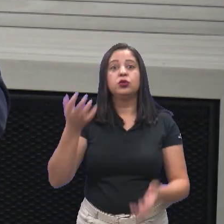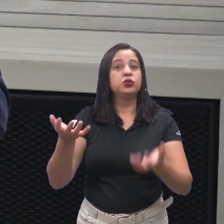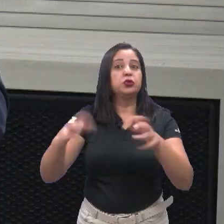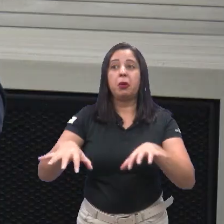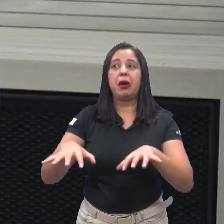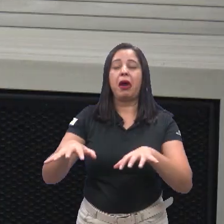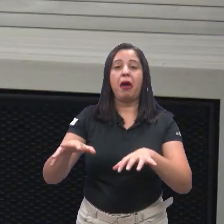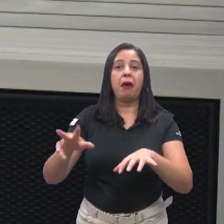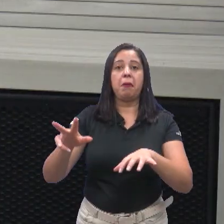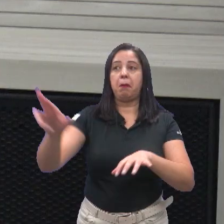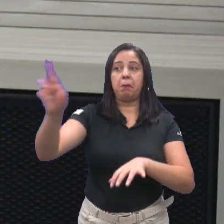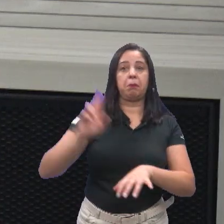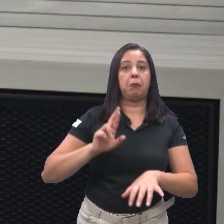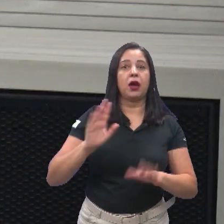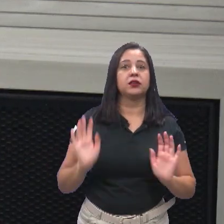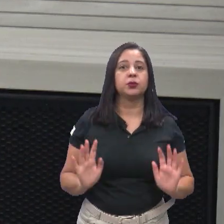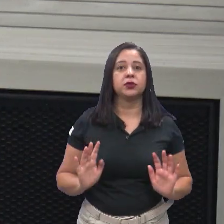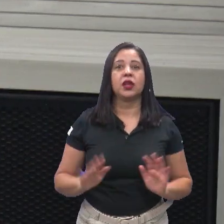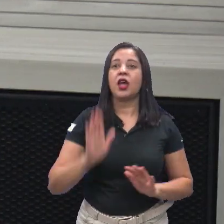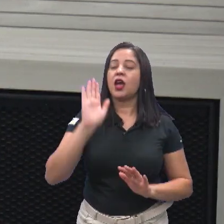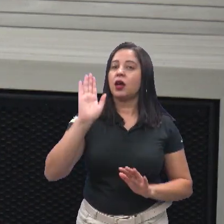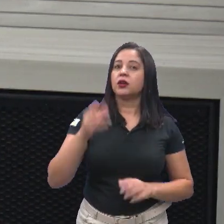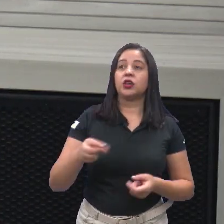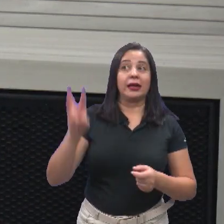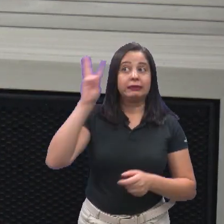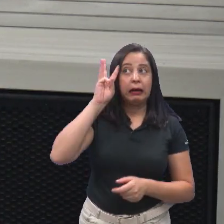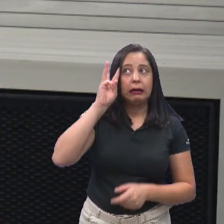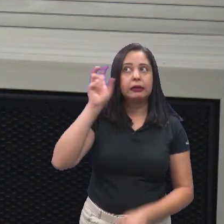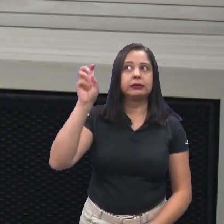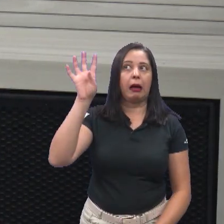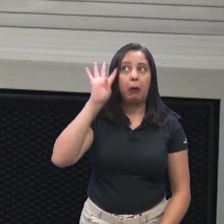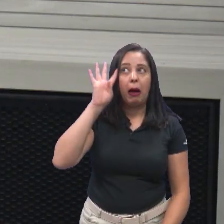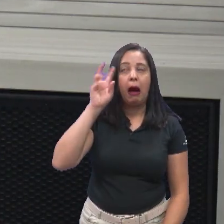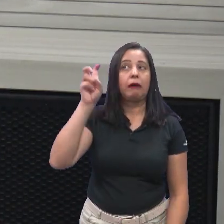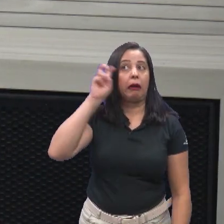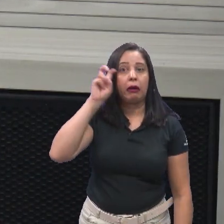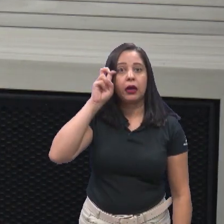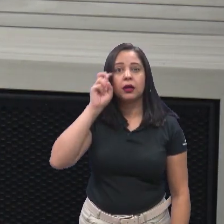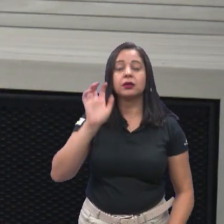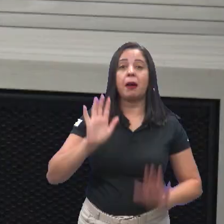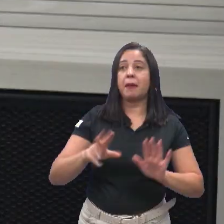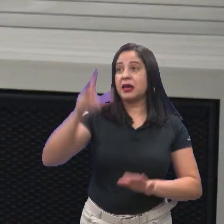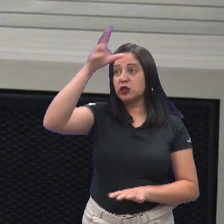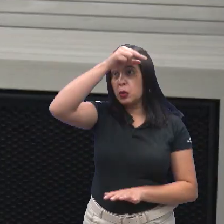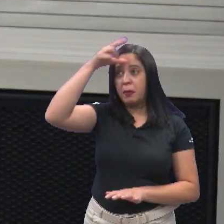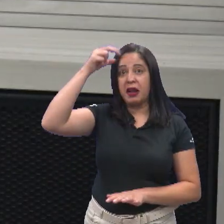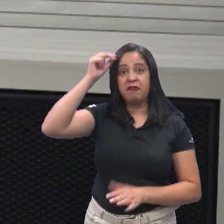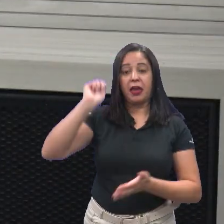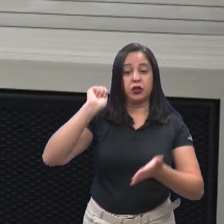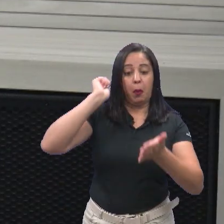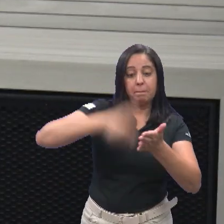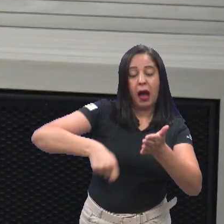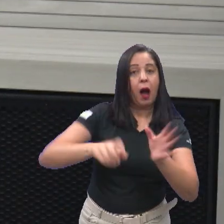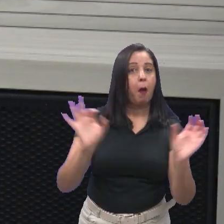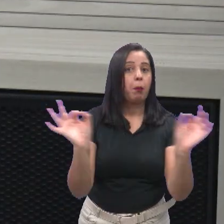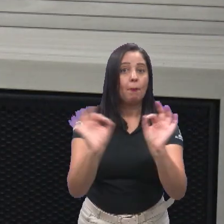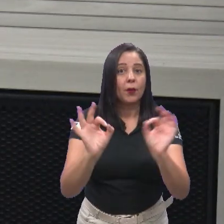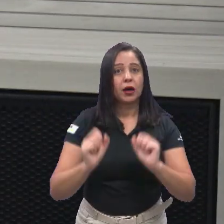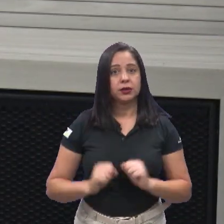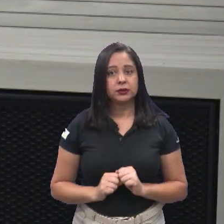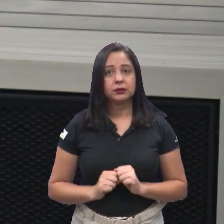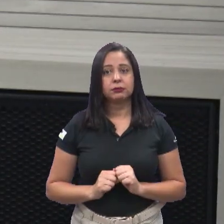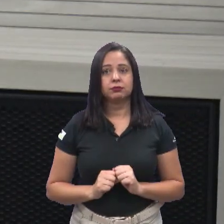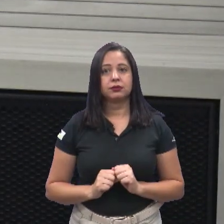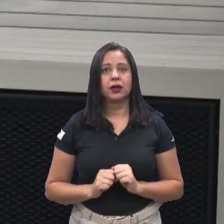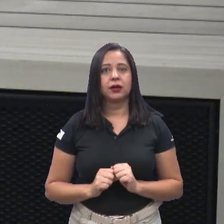isso, entendeu? Já passou terça, já passou quarta, já passou quinta, e o prefeito já poderia ter voltado o transporte para esse